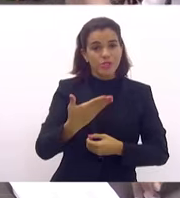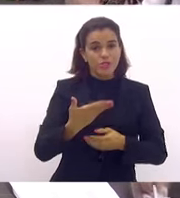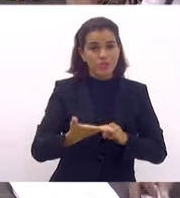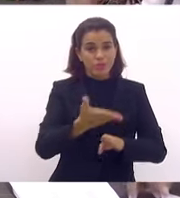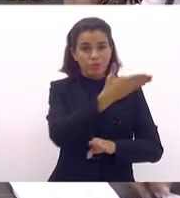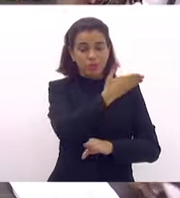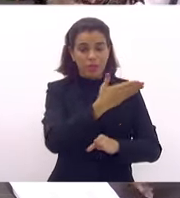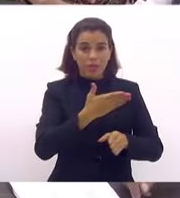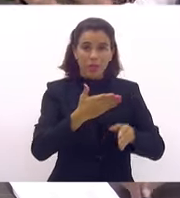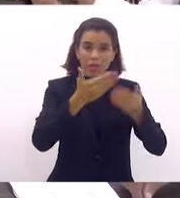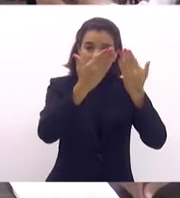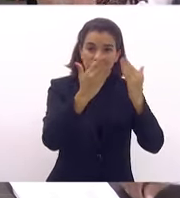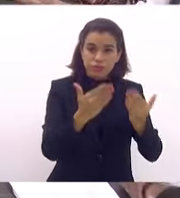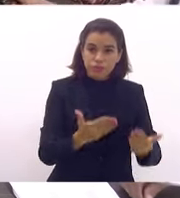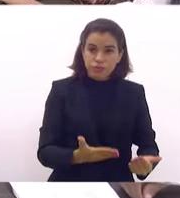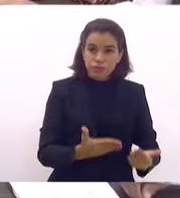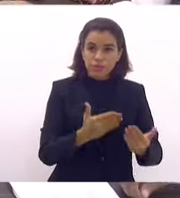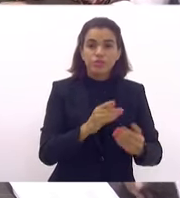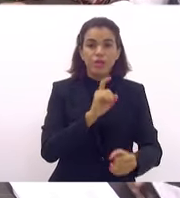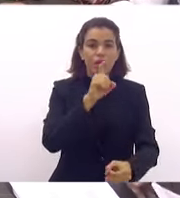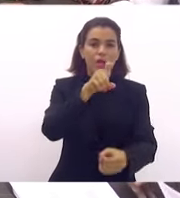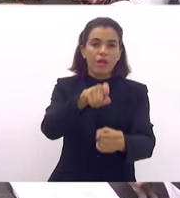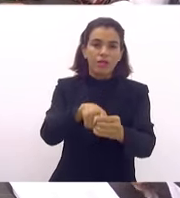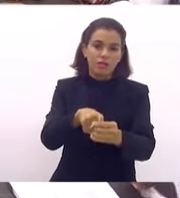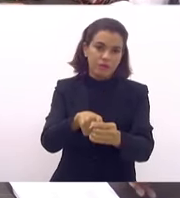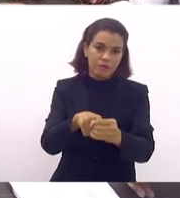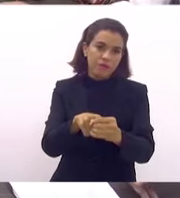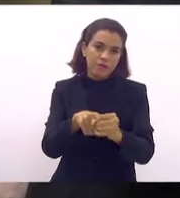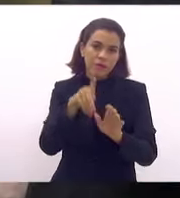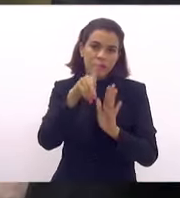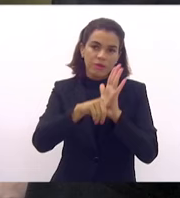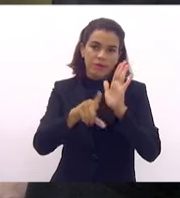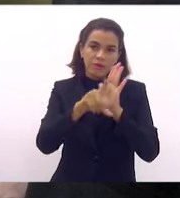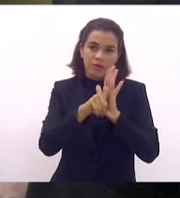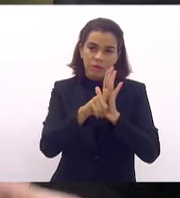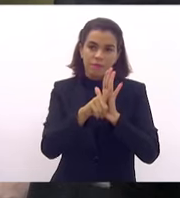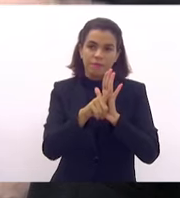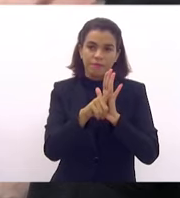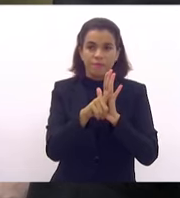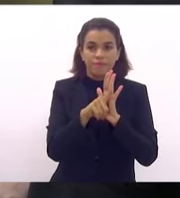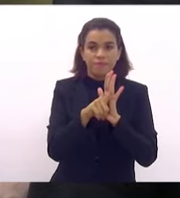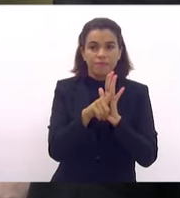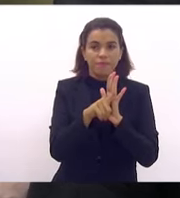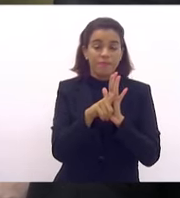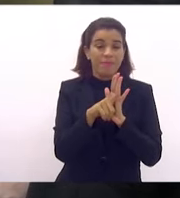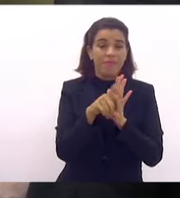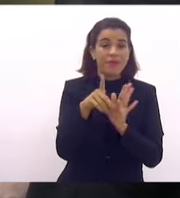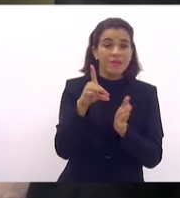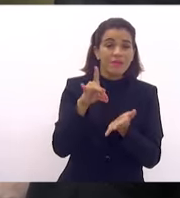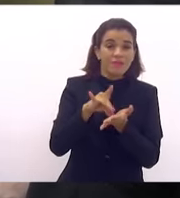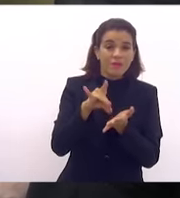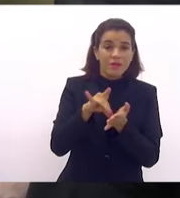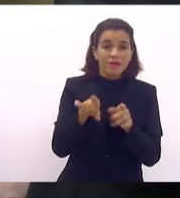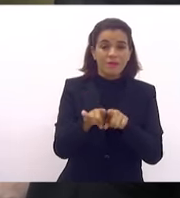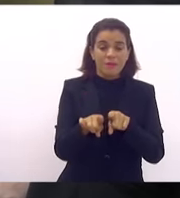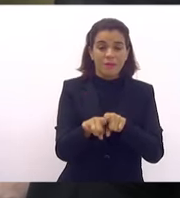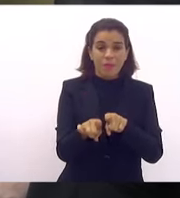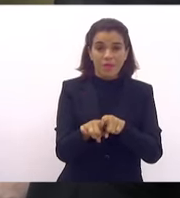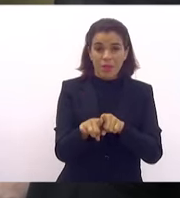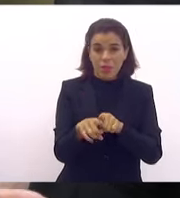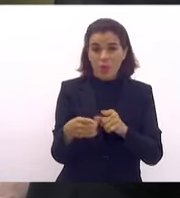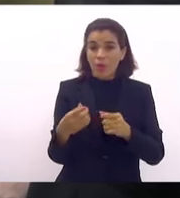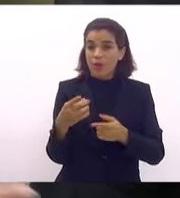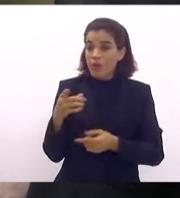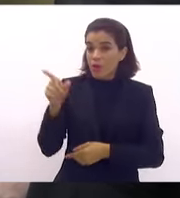Depois foi discutido. Já houve retorno e eu apresentei. Na realidade, seria até fundamental que o